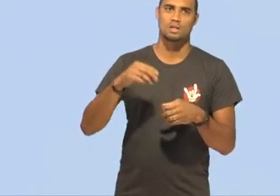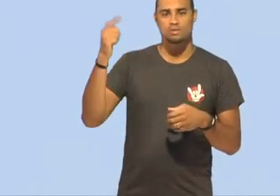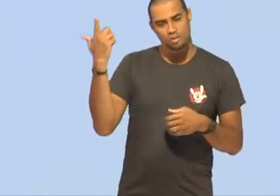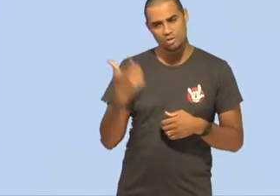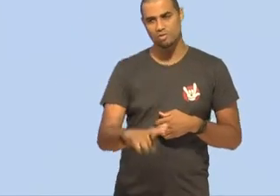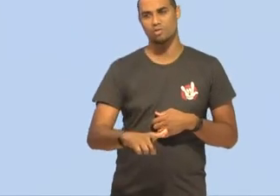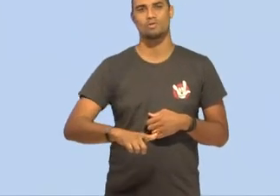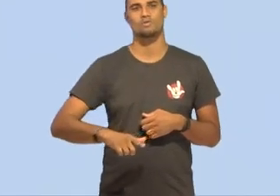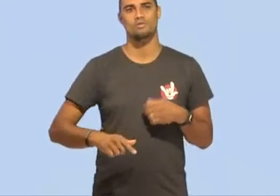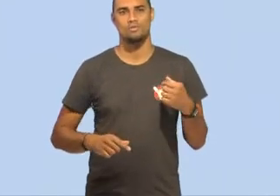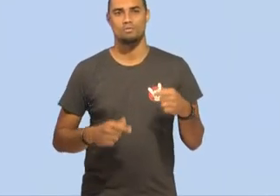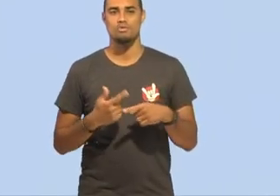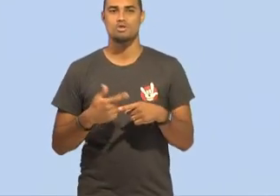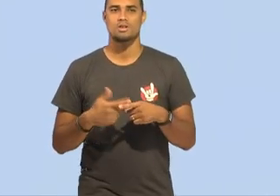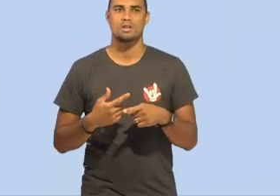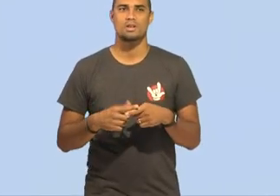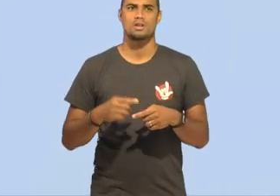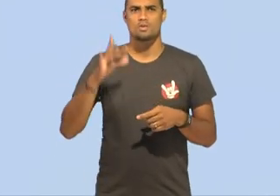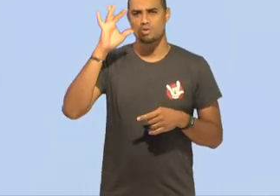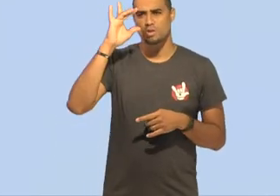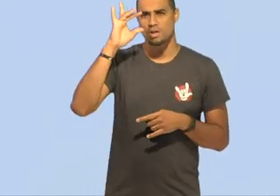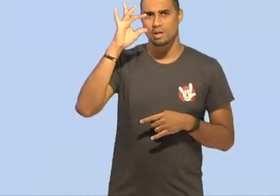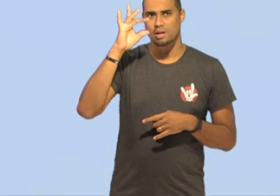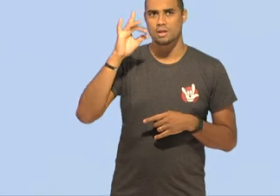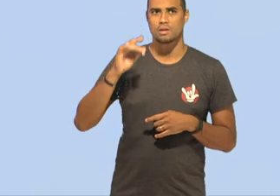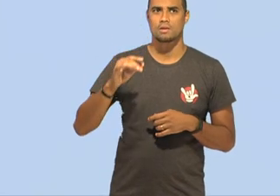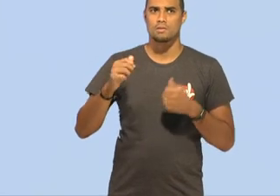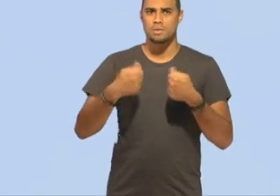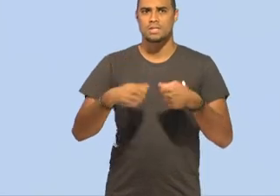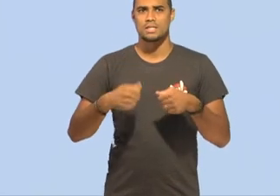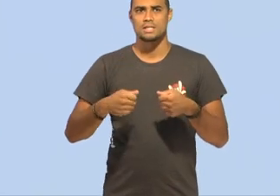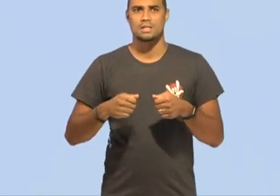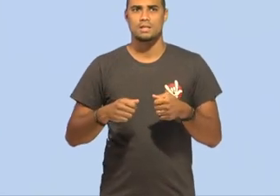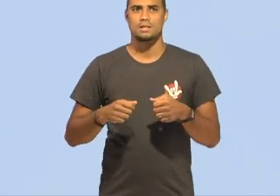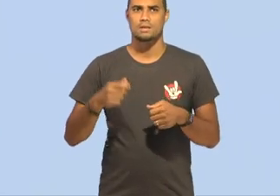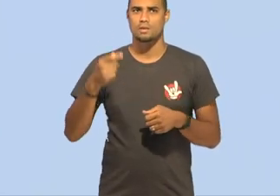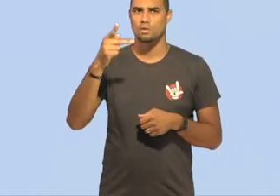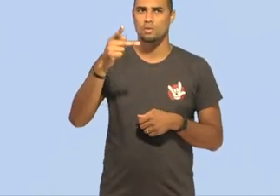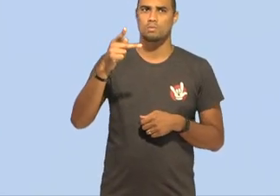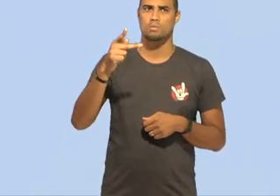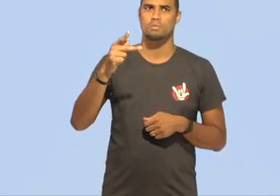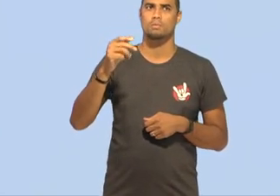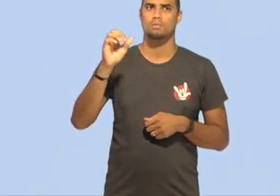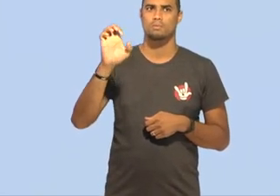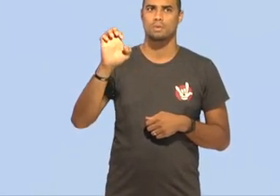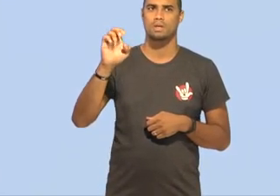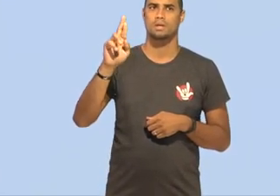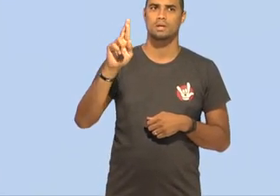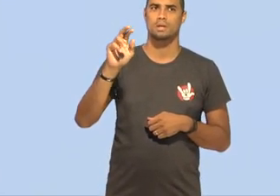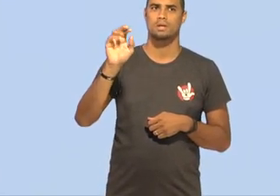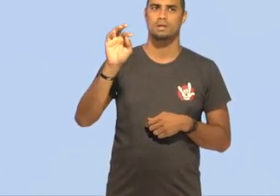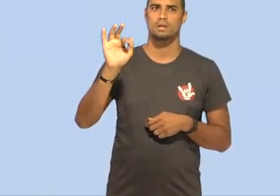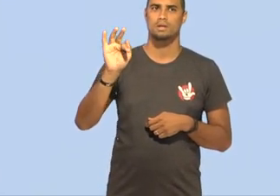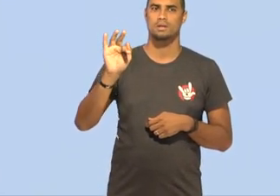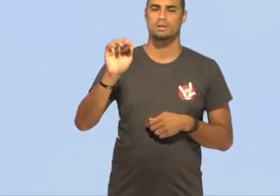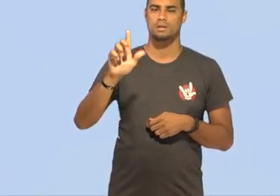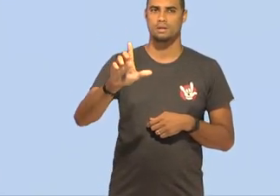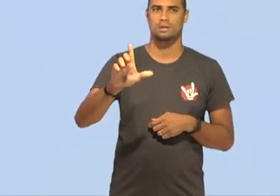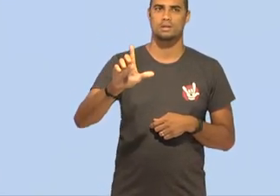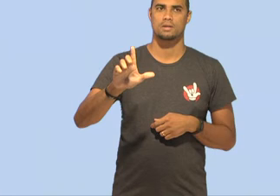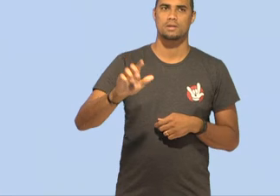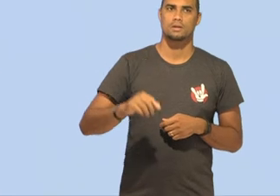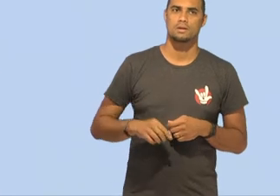Fabrício. Vamos lá. Bateu na trave, Fabrício. Sortear outro número.